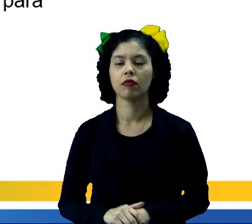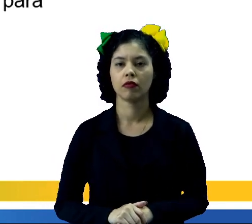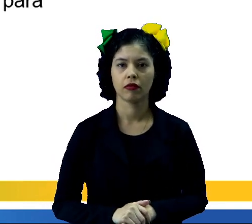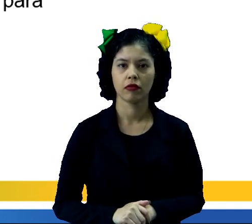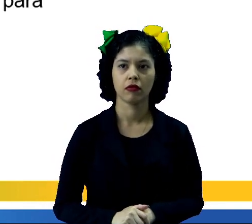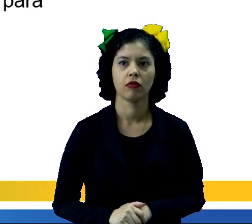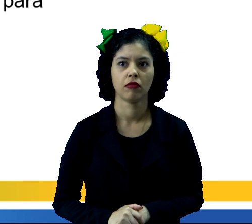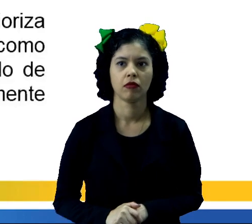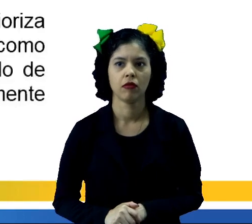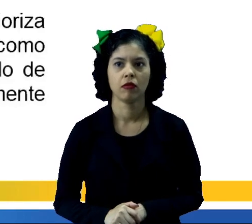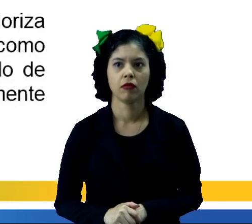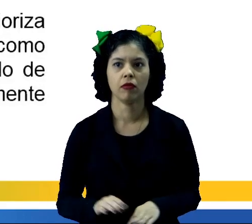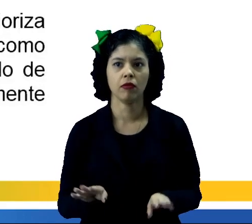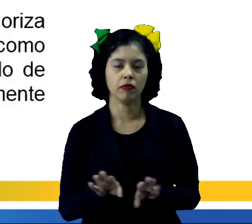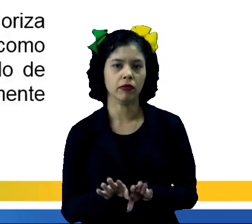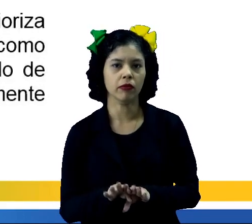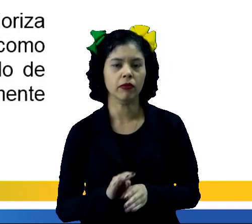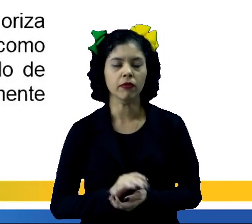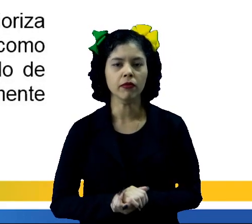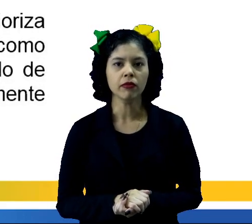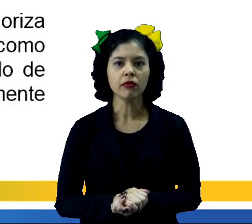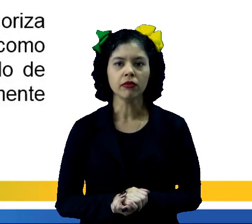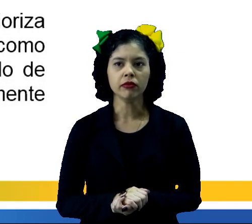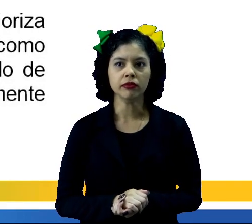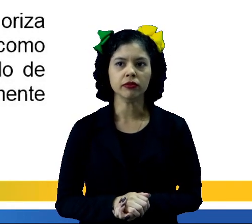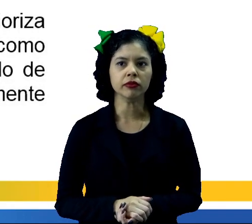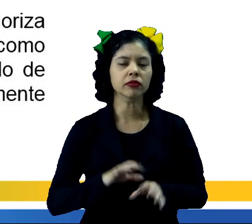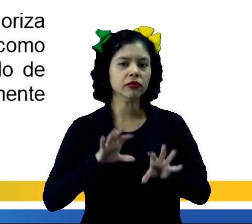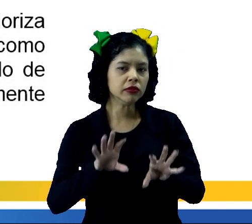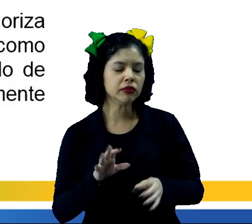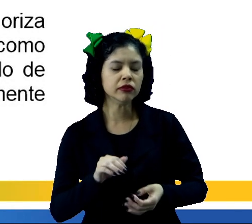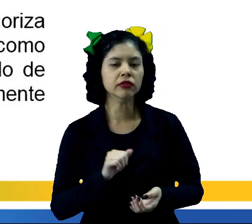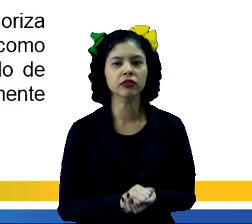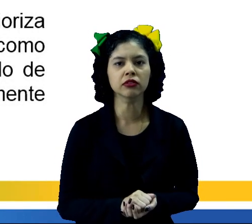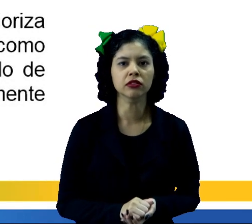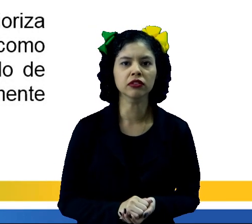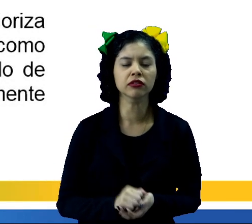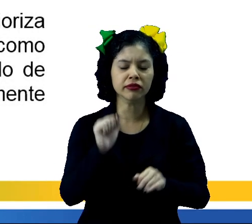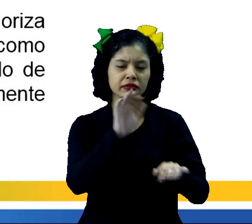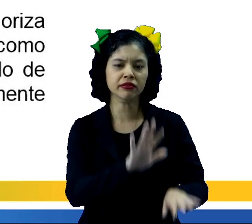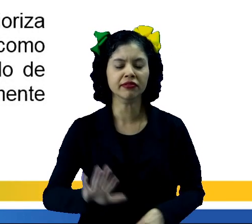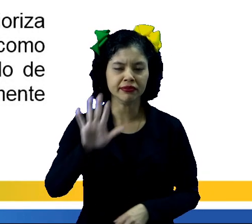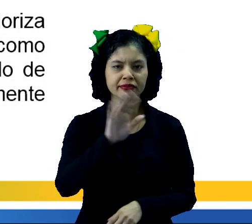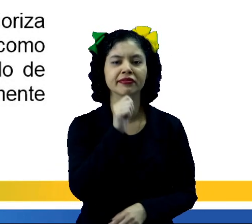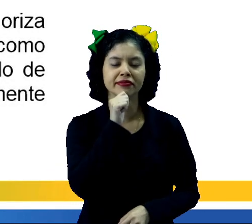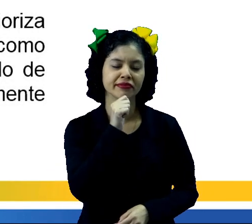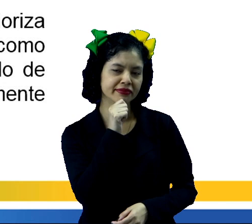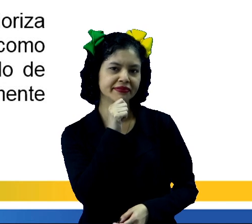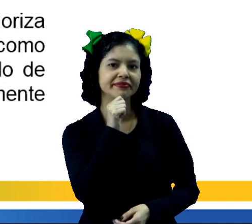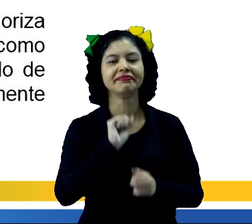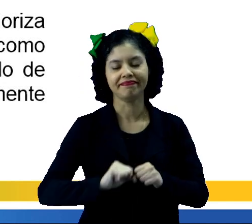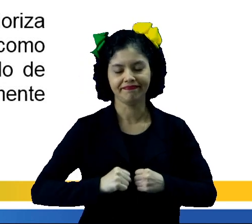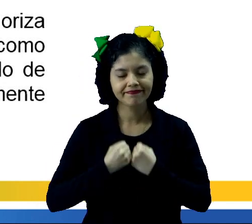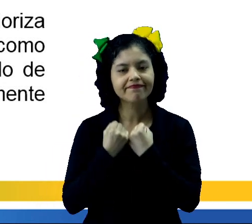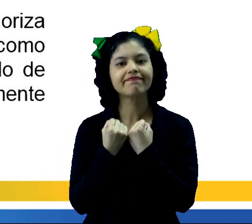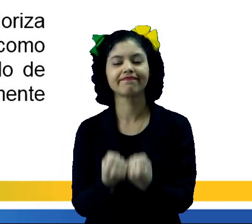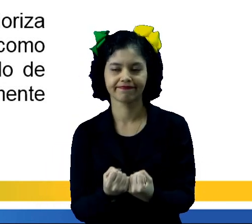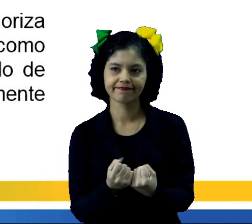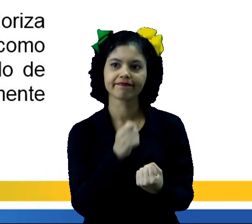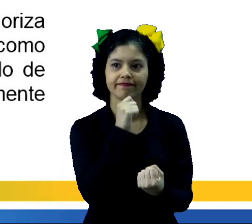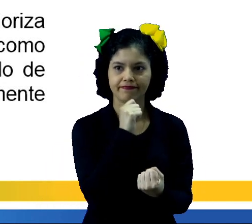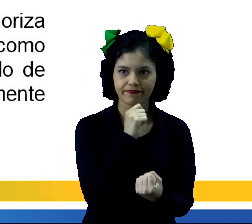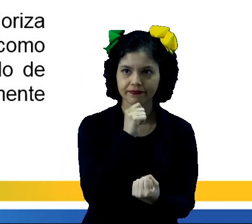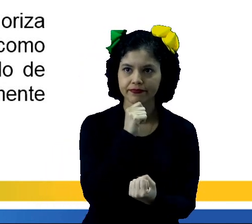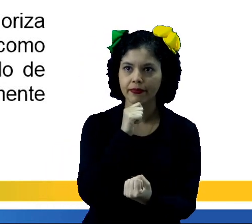tipo de desmando, Então, a colonização das Américas, que se inicia sustentada sobre um